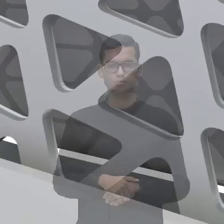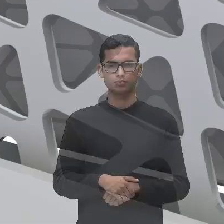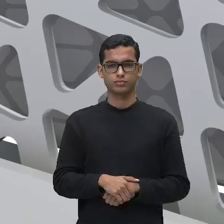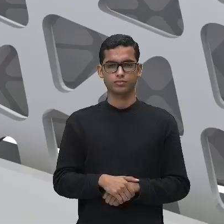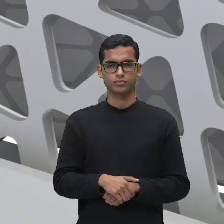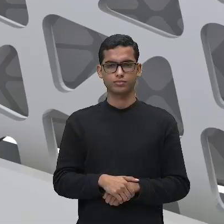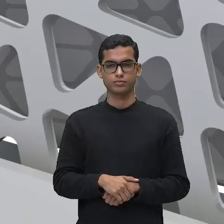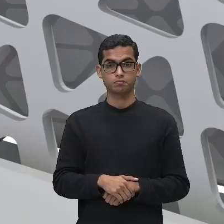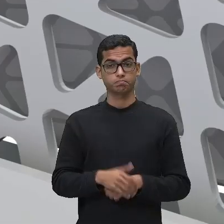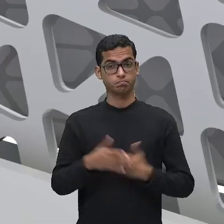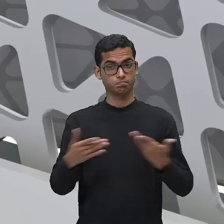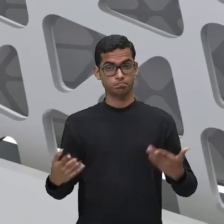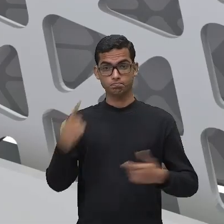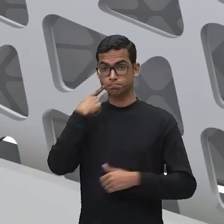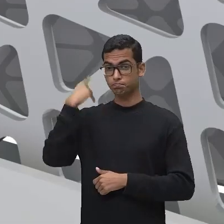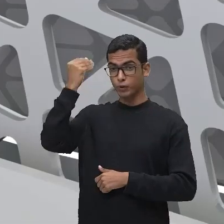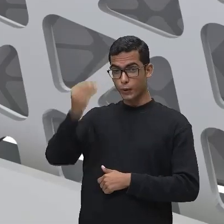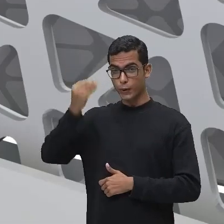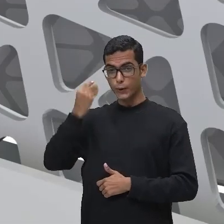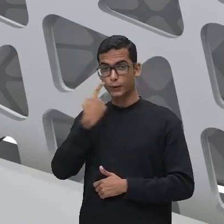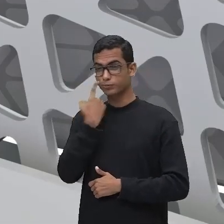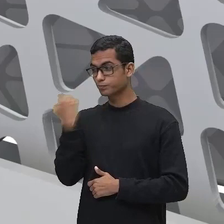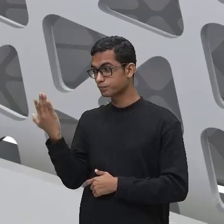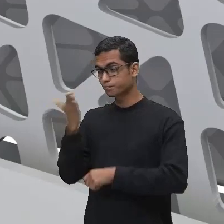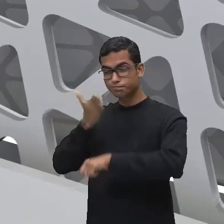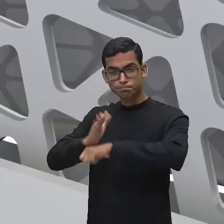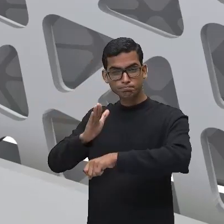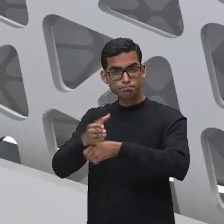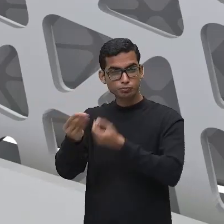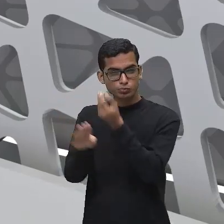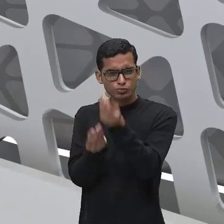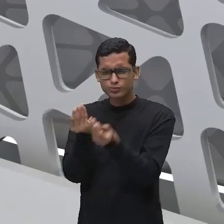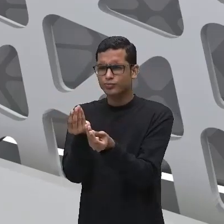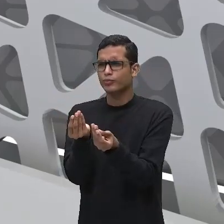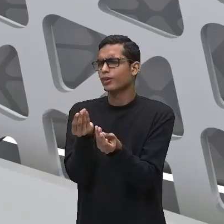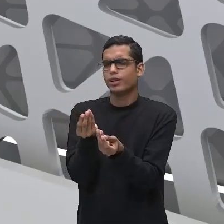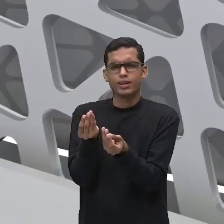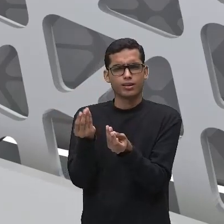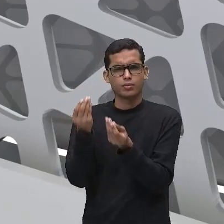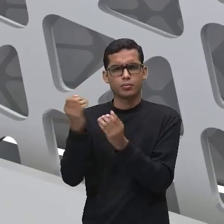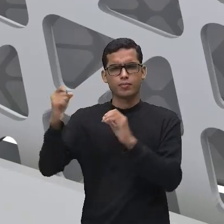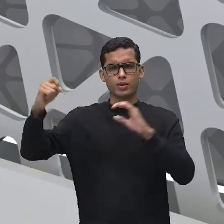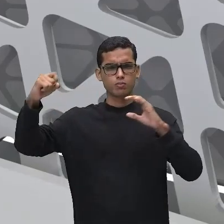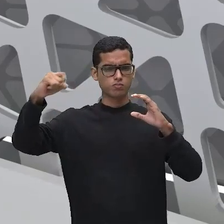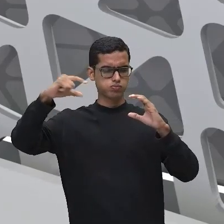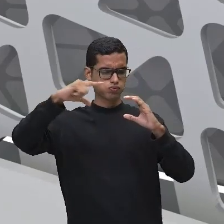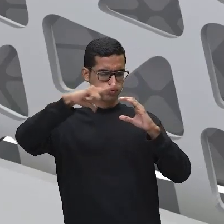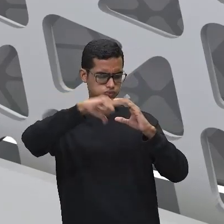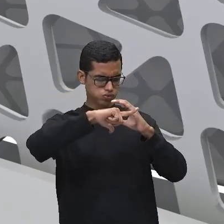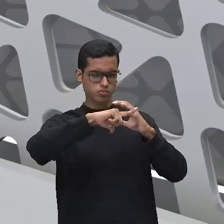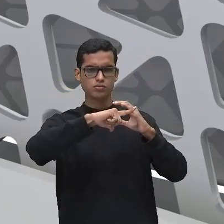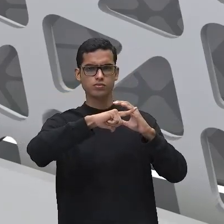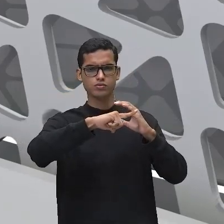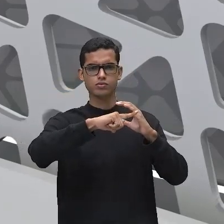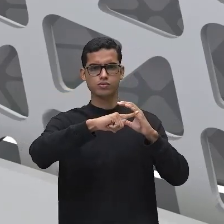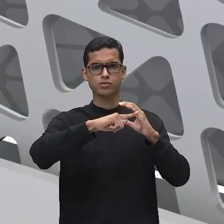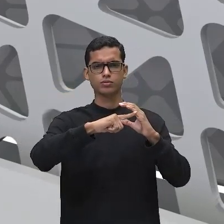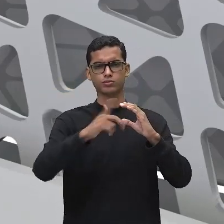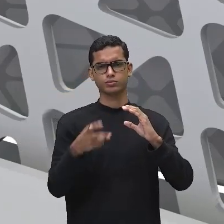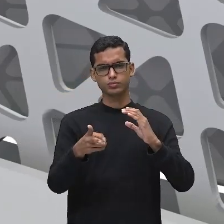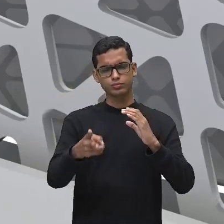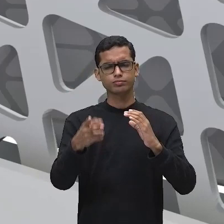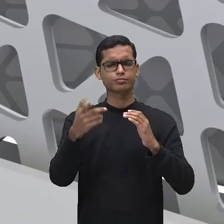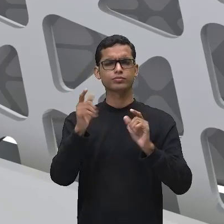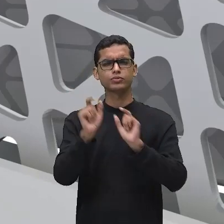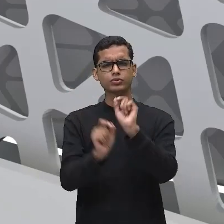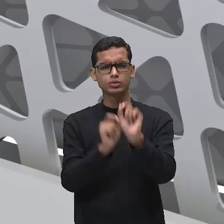Então, gente, esse experimento, nessa simulação de como o efeito, na verdade, né, eu gosto sempre de